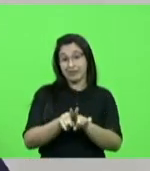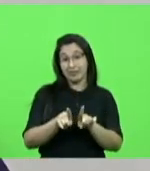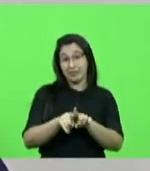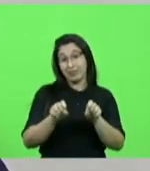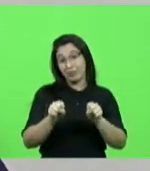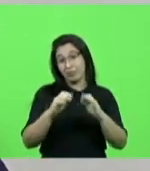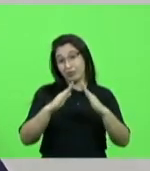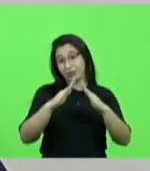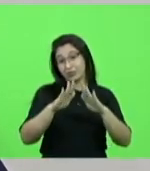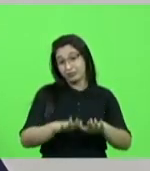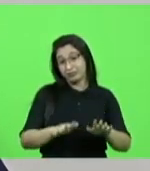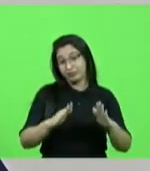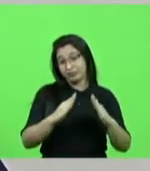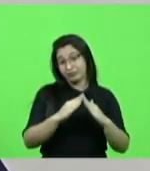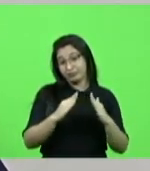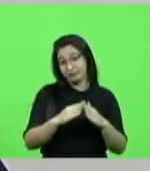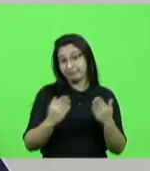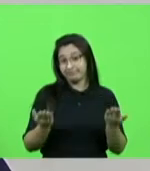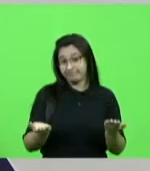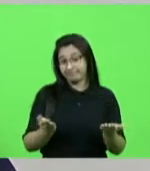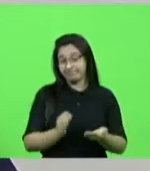casa.